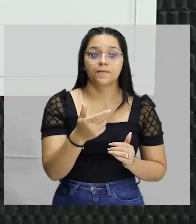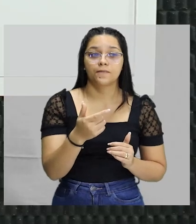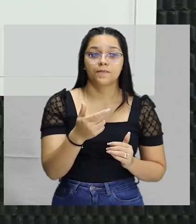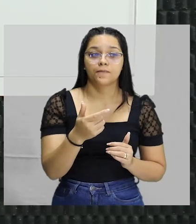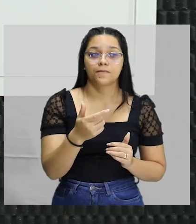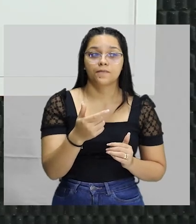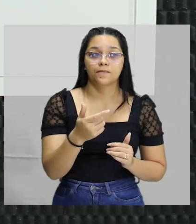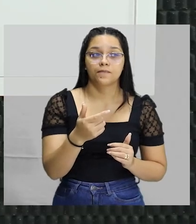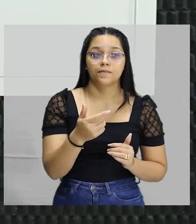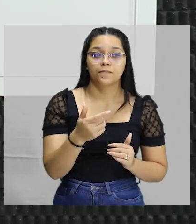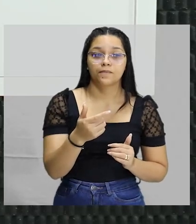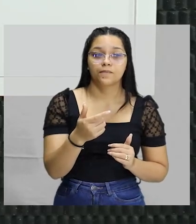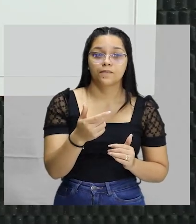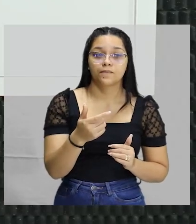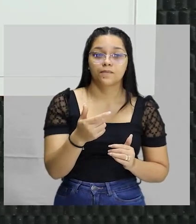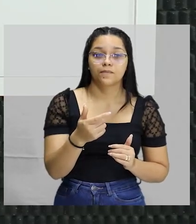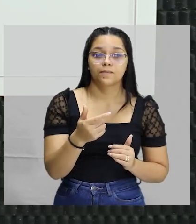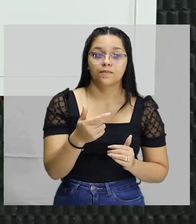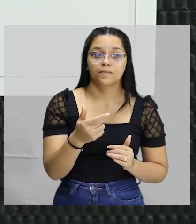do som